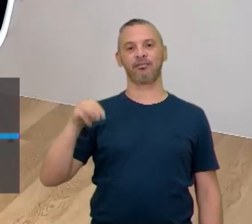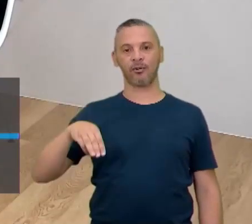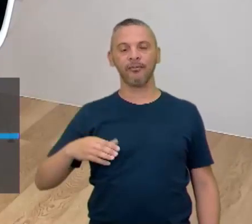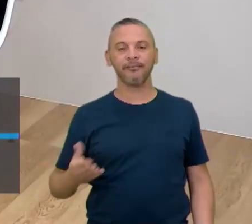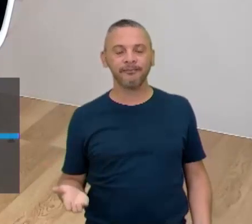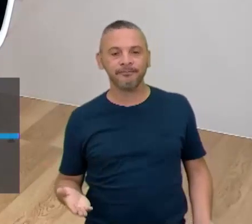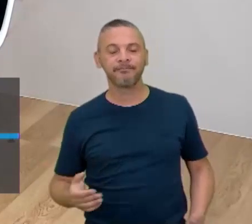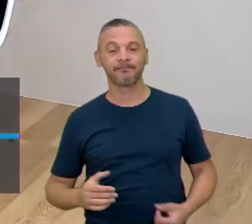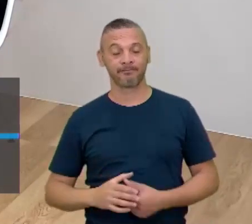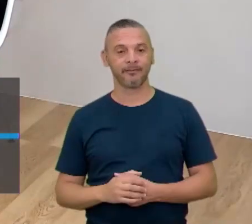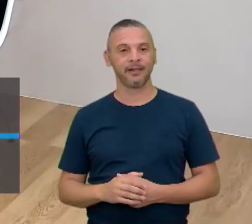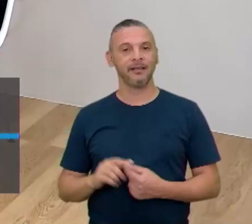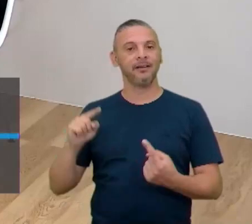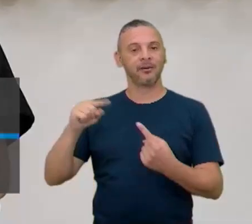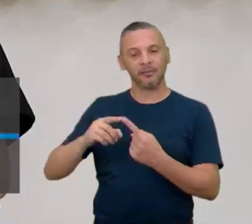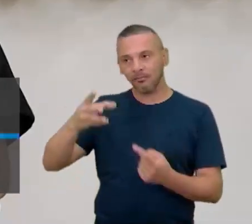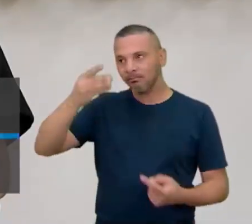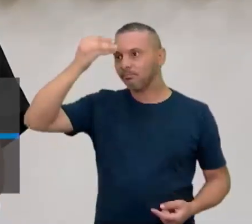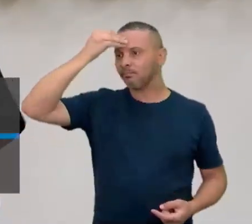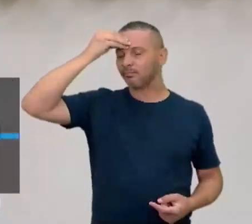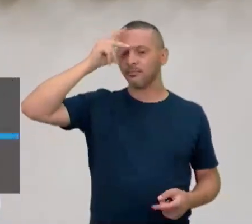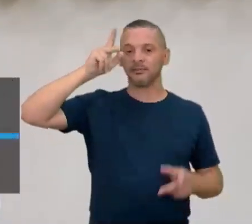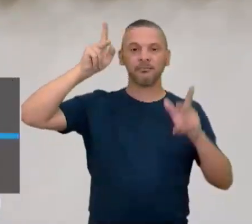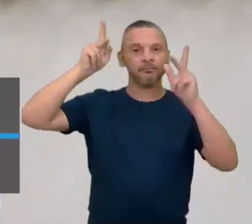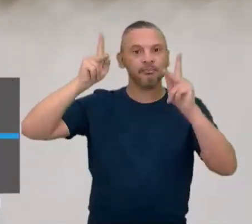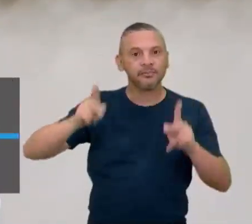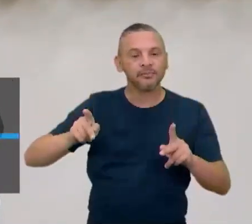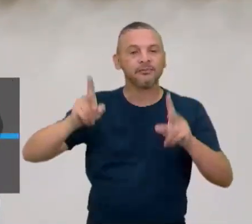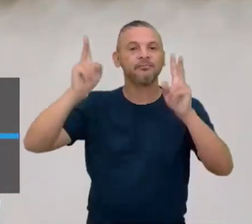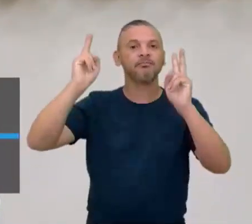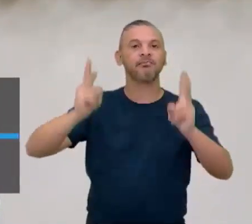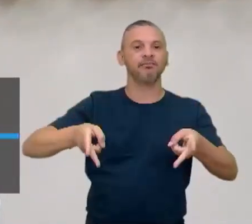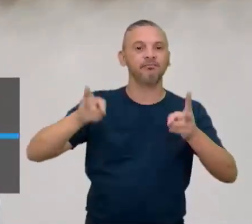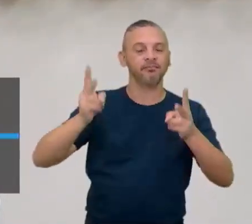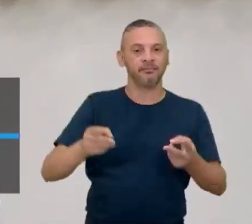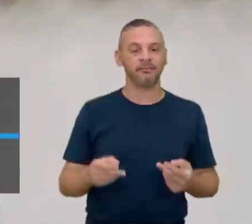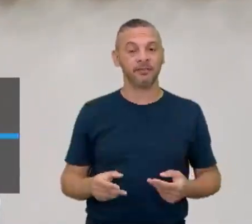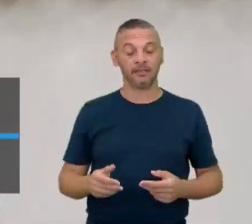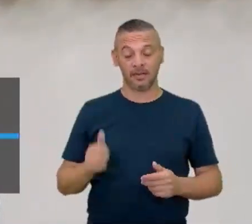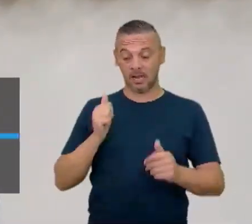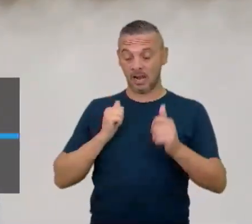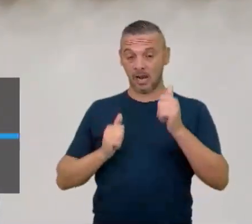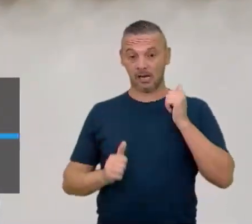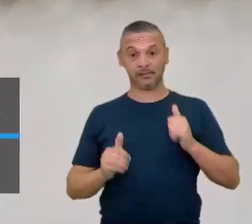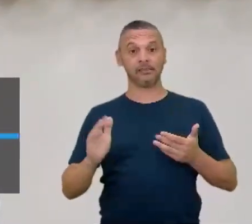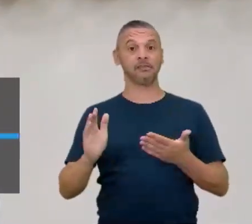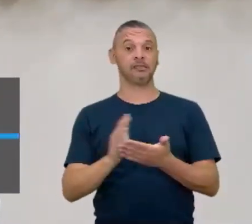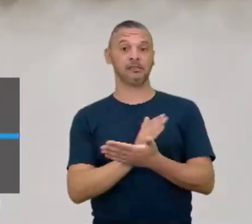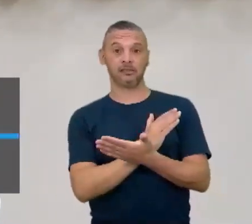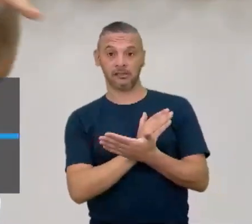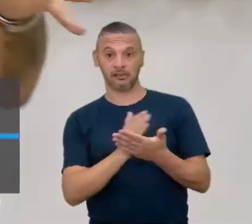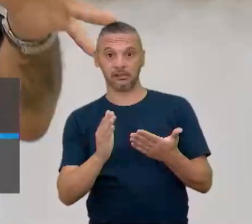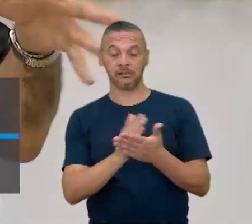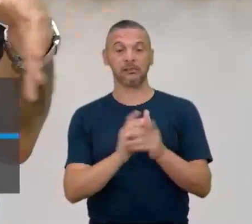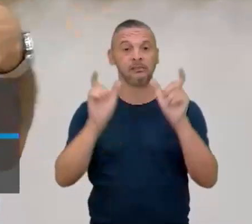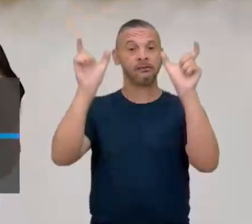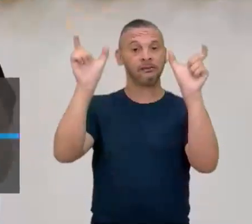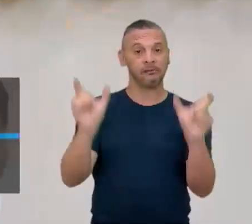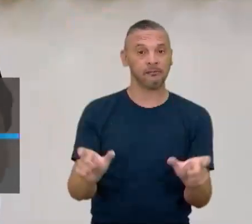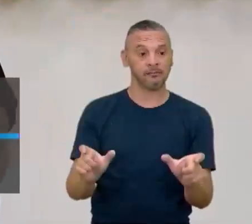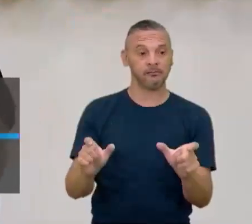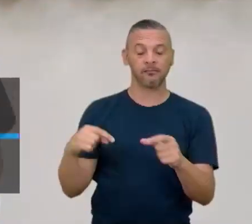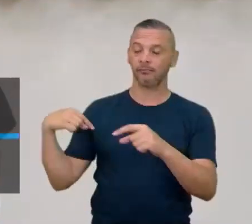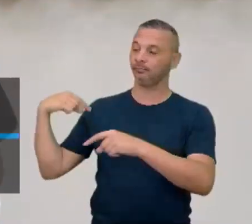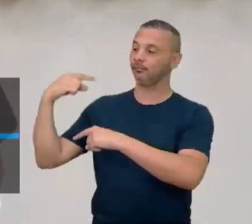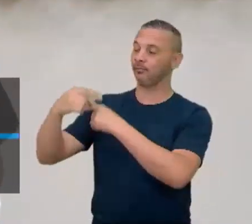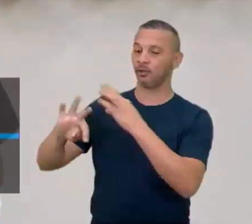uma geração, né? É interessante isso, como que certos artistas, eles não marcam simplesmente certos indivíduos apenas, né? Eles marcam praticamente a